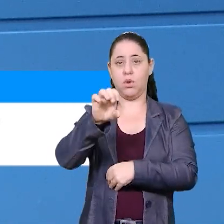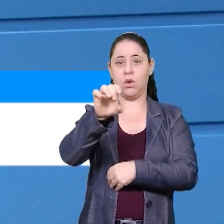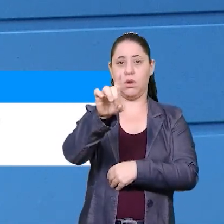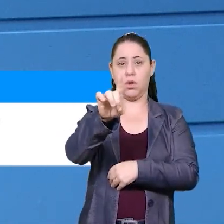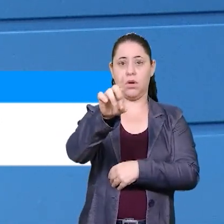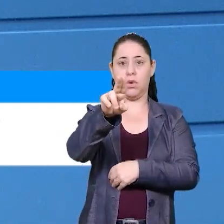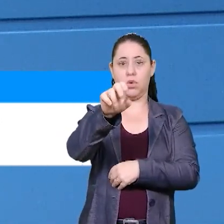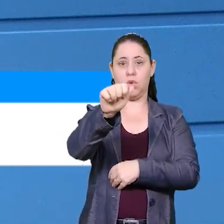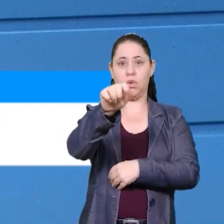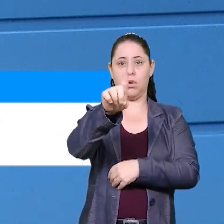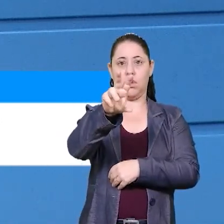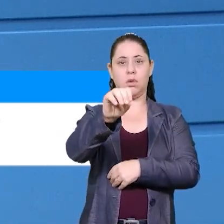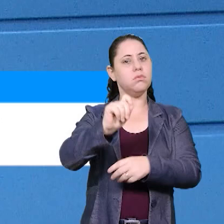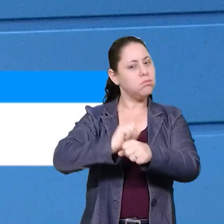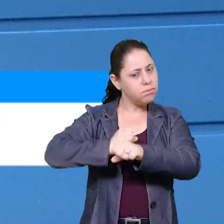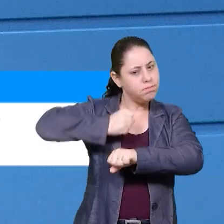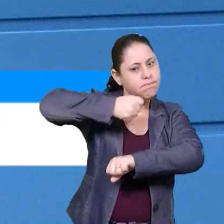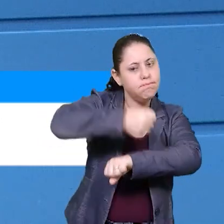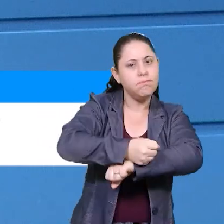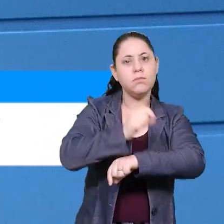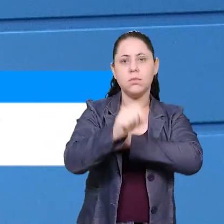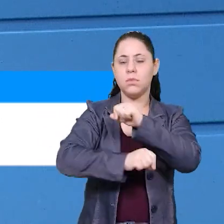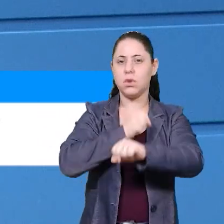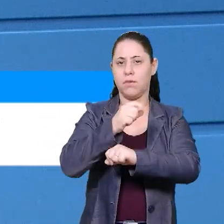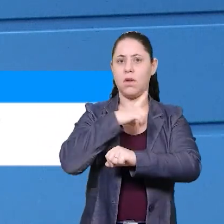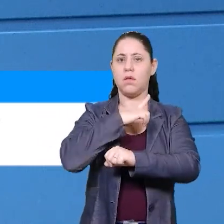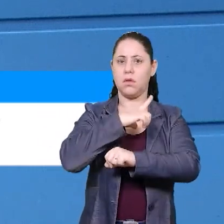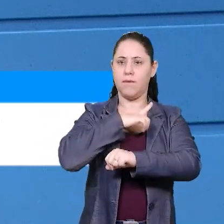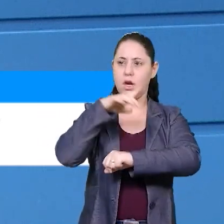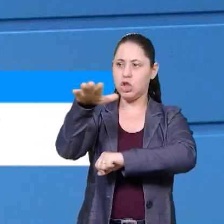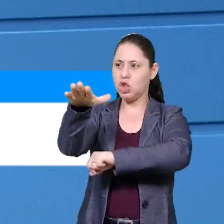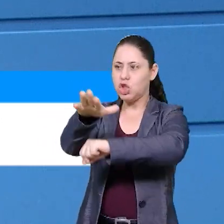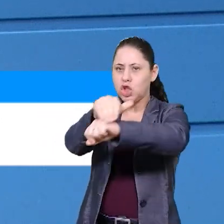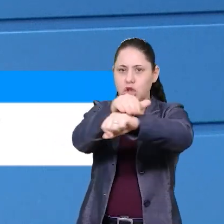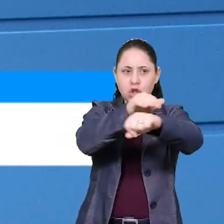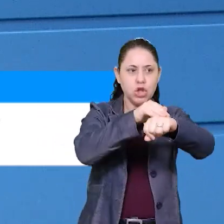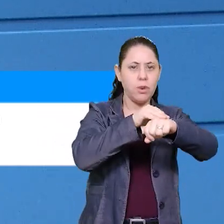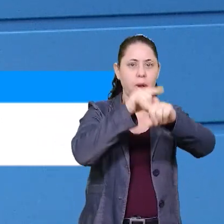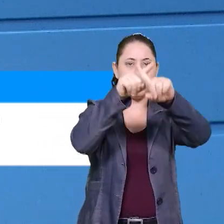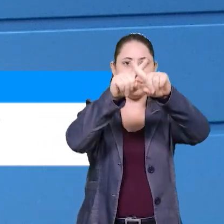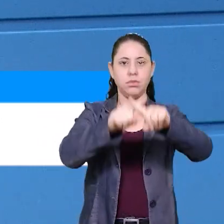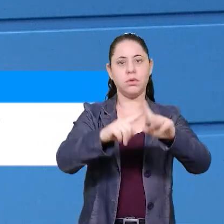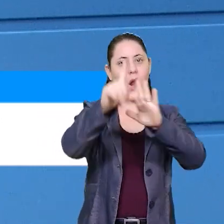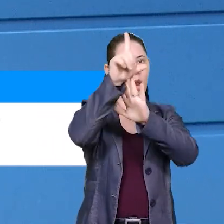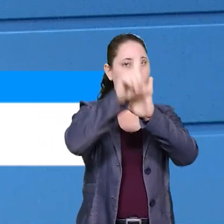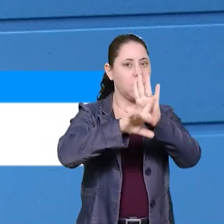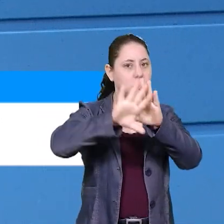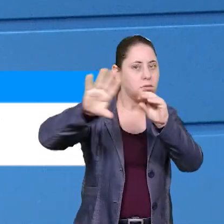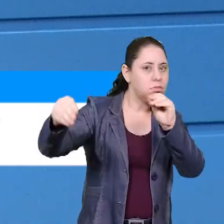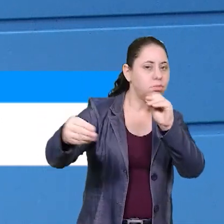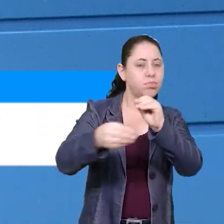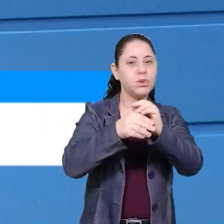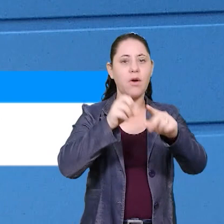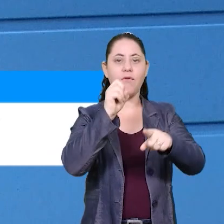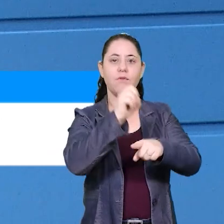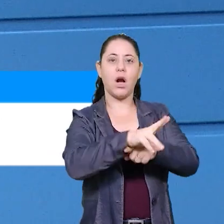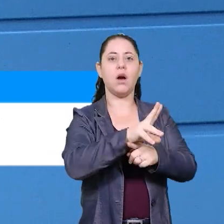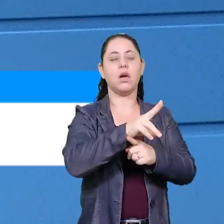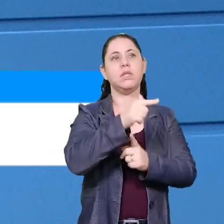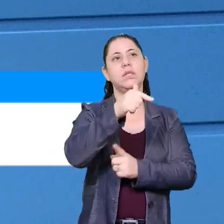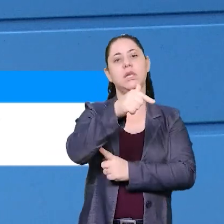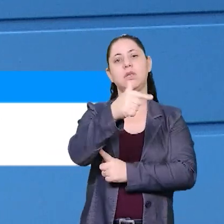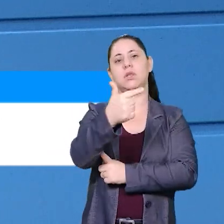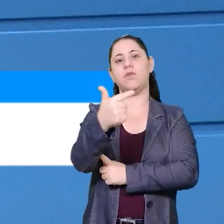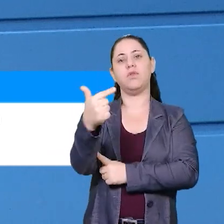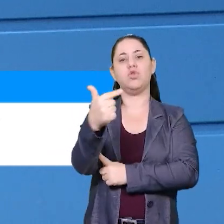Eduardo Riedel, também disse que se empenharia para que houvesse essa chamada para completar